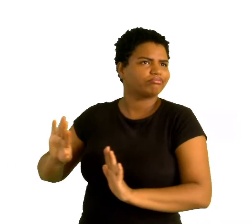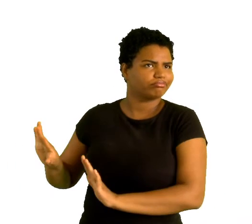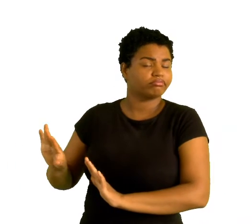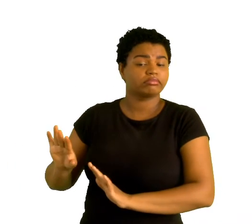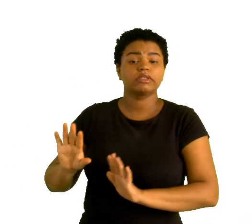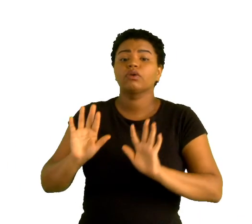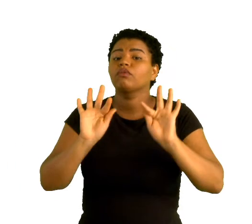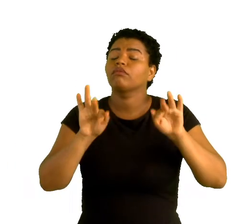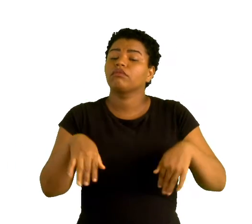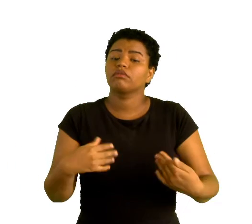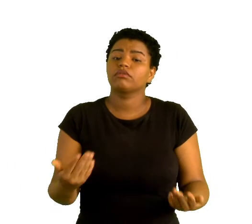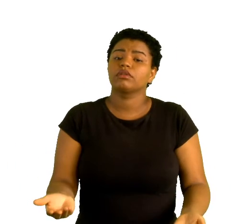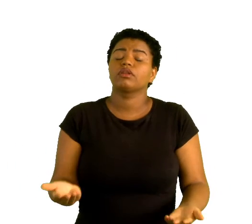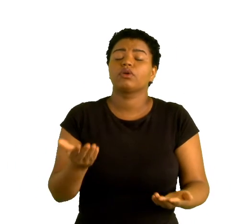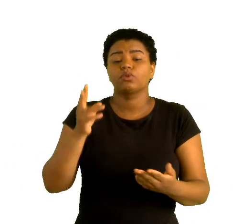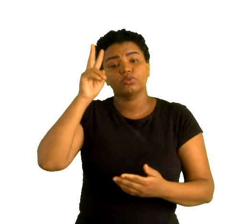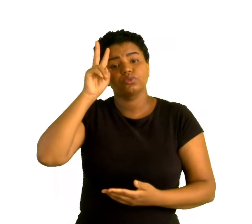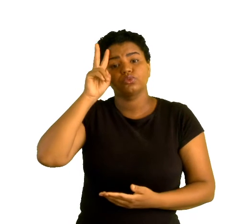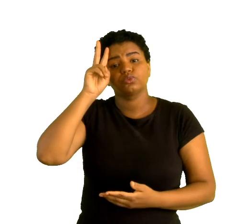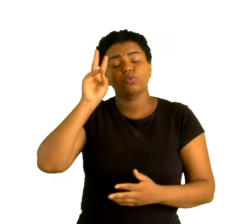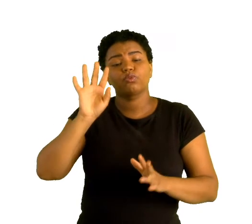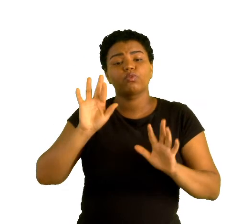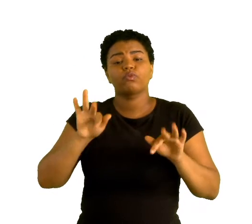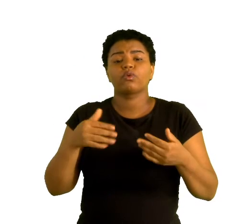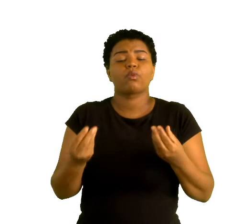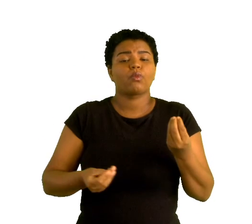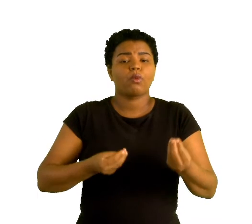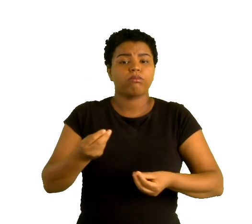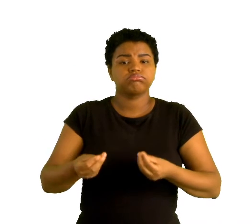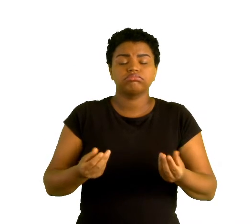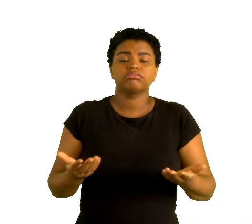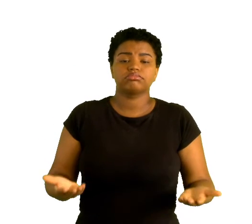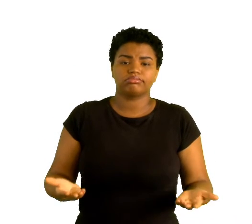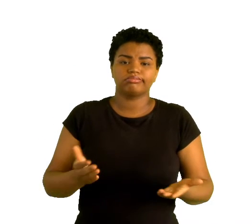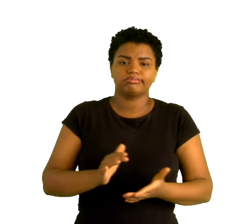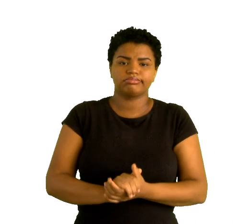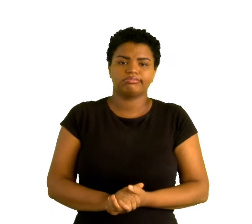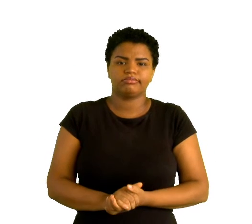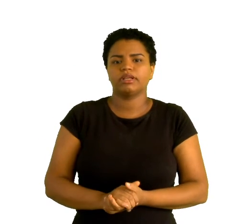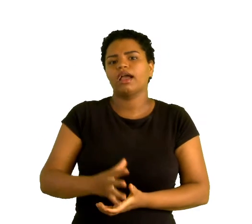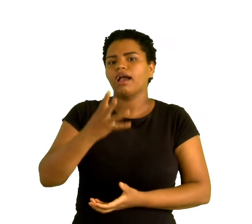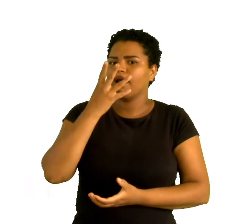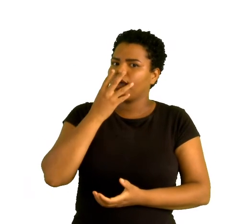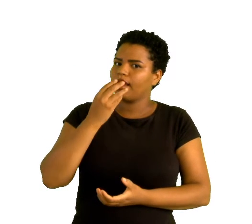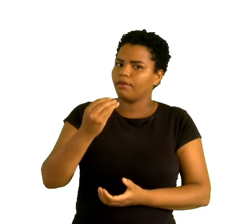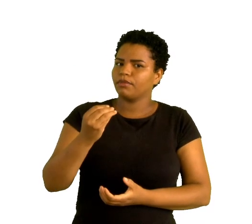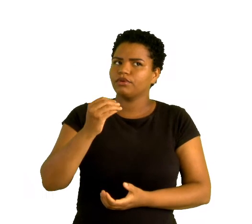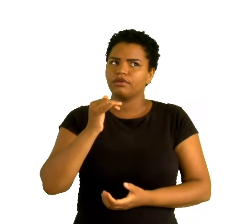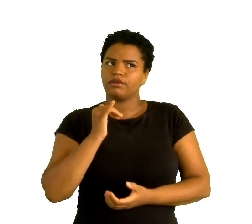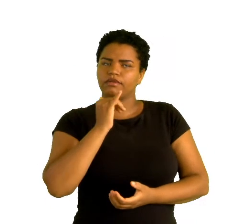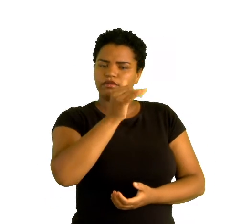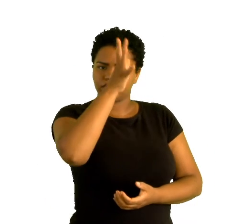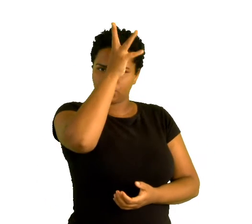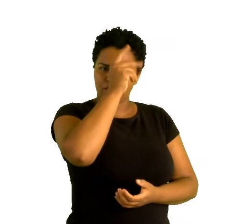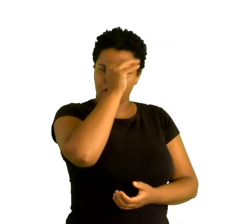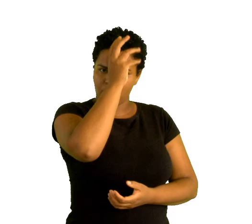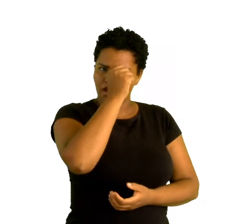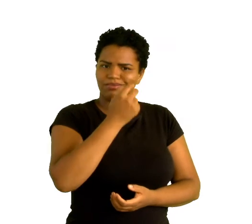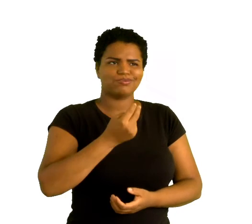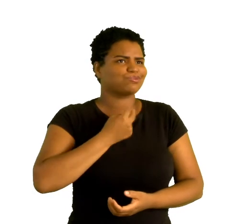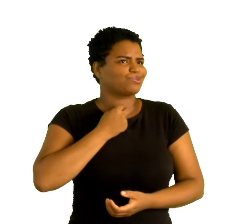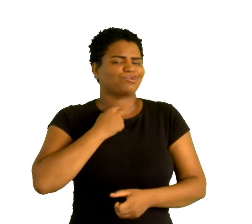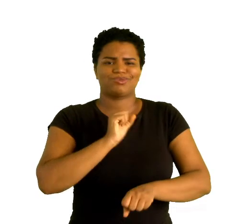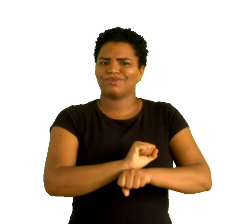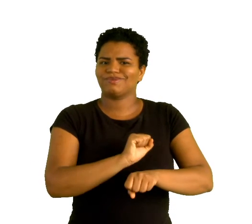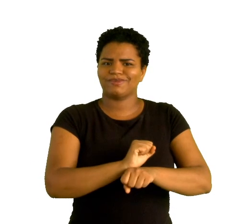a história? Qual foi o desfecho da história? A raposa avisa ao amigo galo que não pode esperar